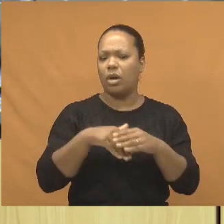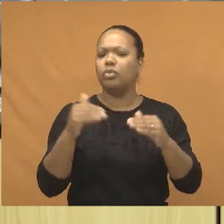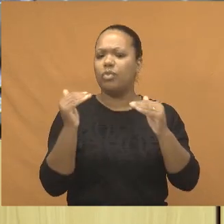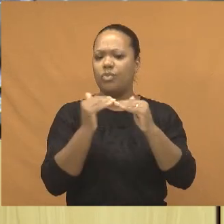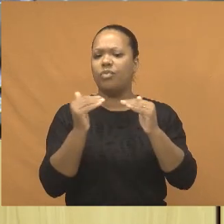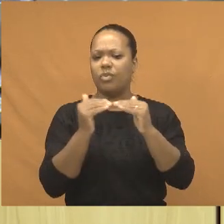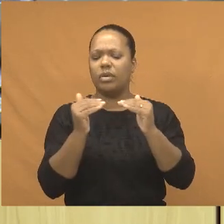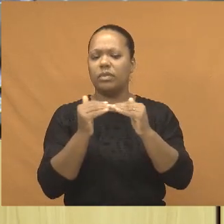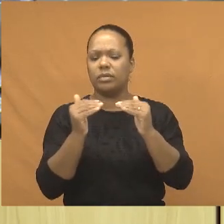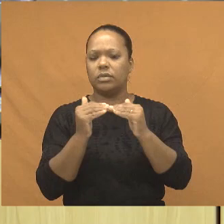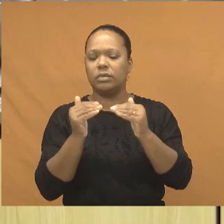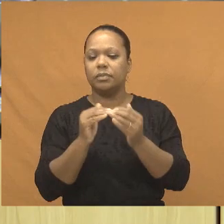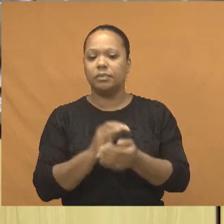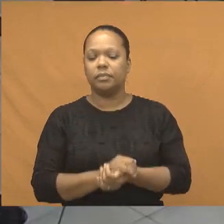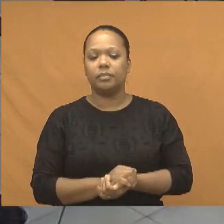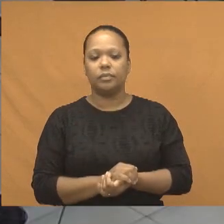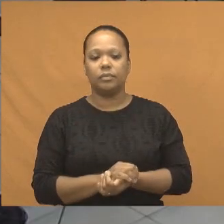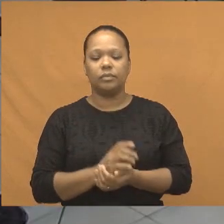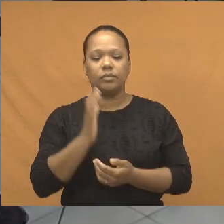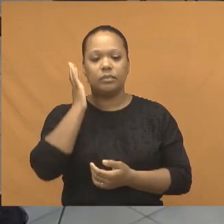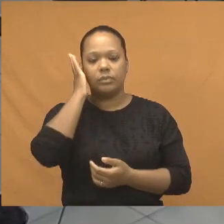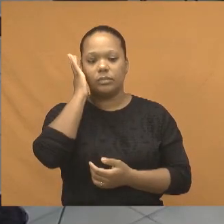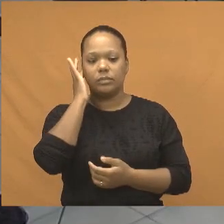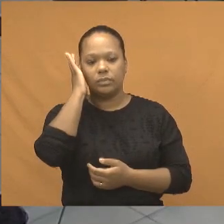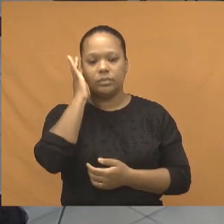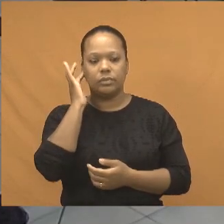favorável a esse pedido.